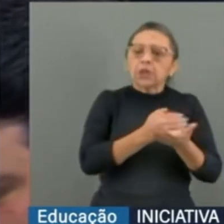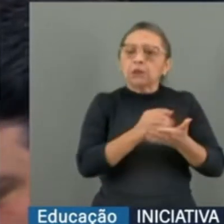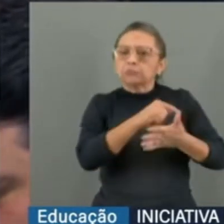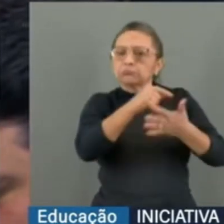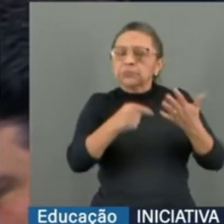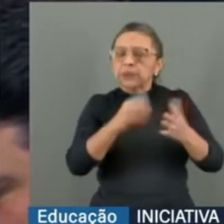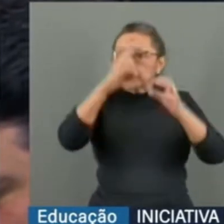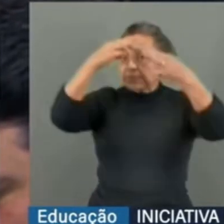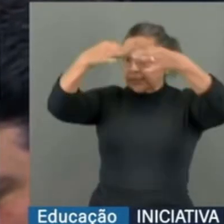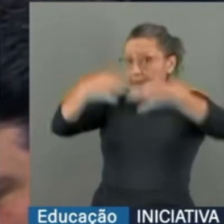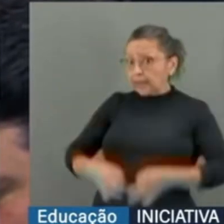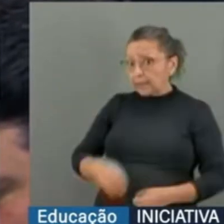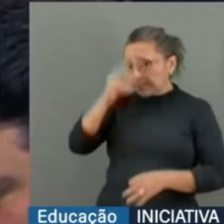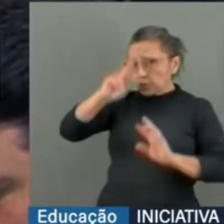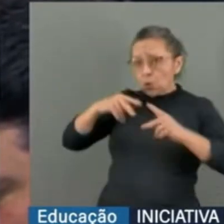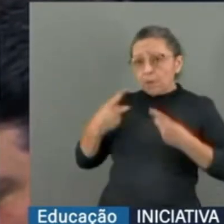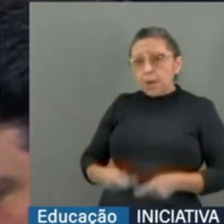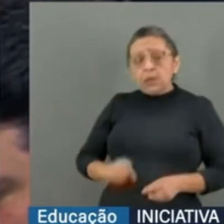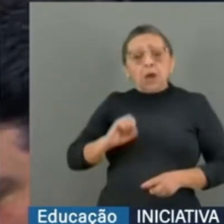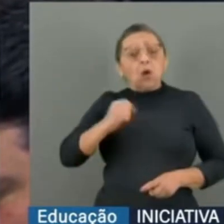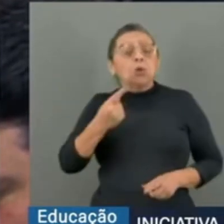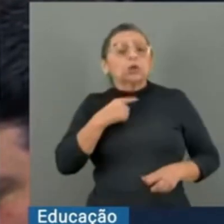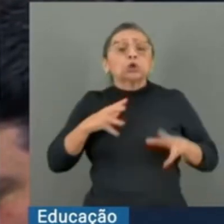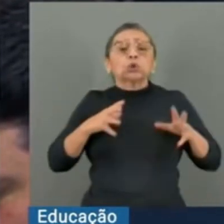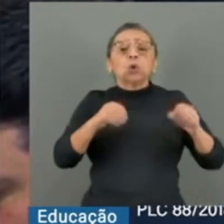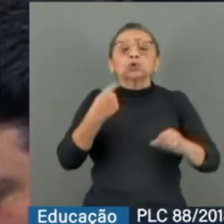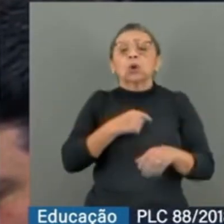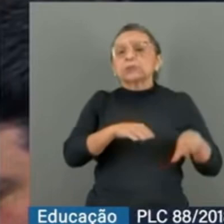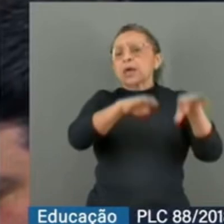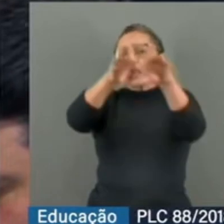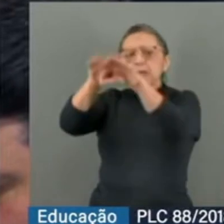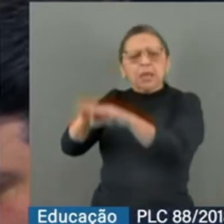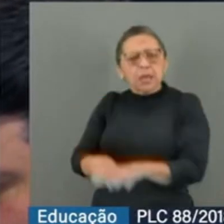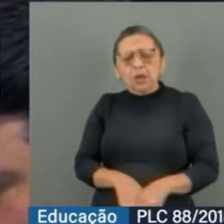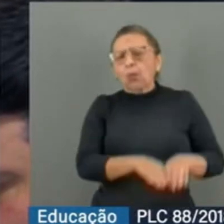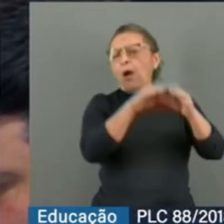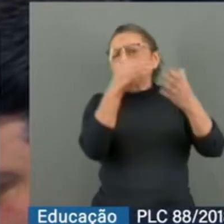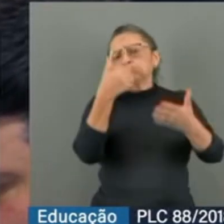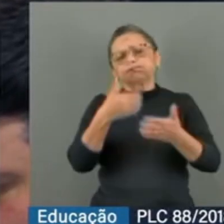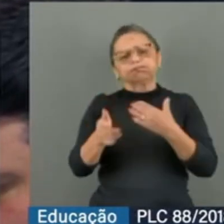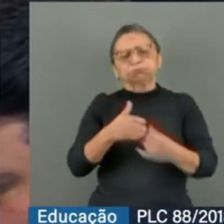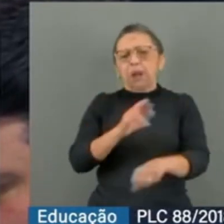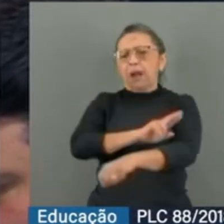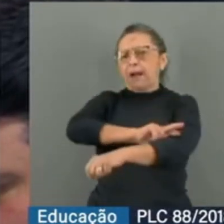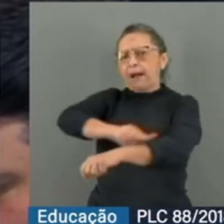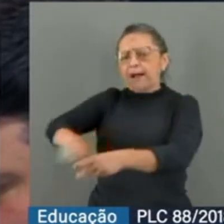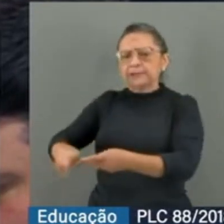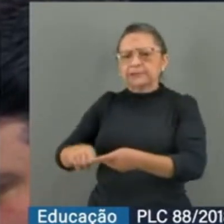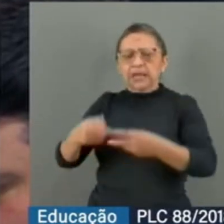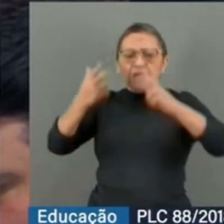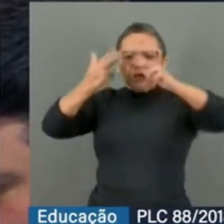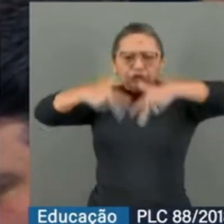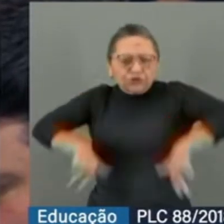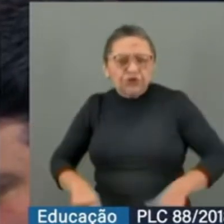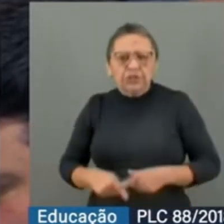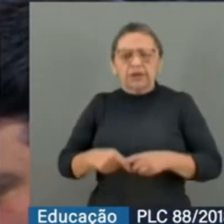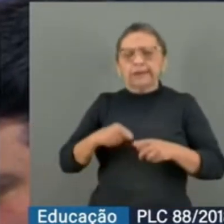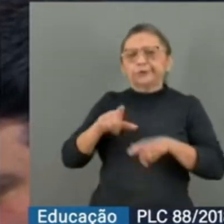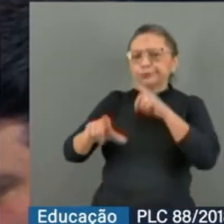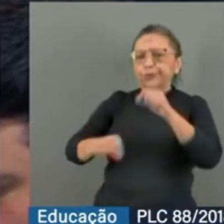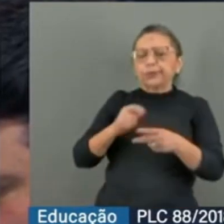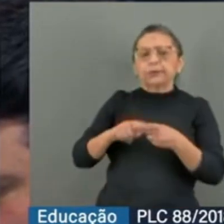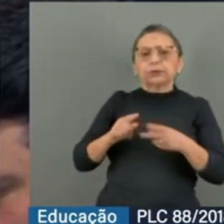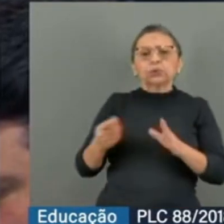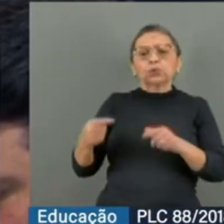pessoa humana, o princípio de que todos somos iguais perante a lei, independente da raça, cor, etnia, religião, origem ou orientação sexual,